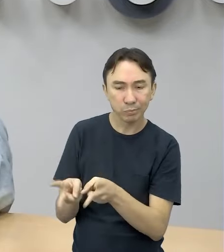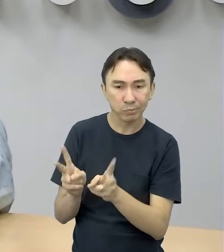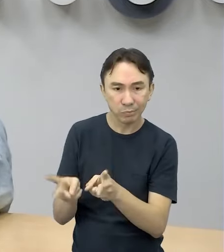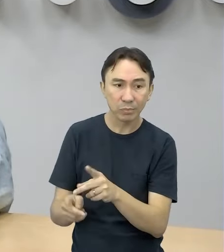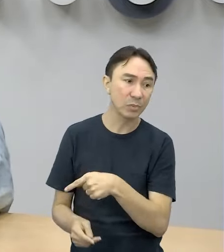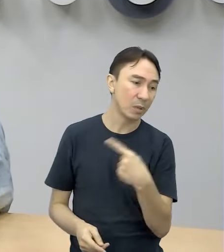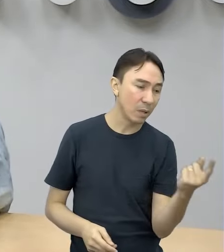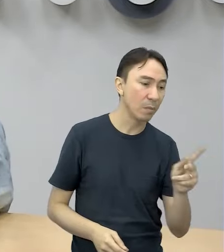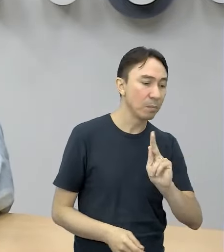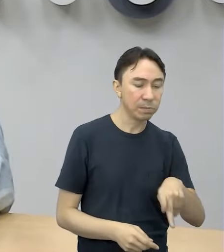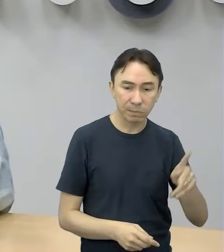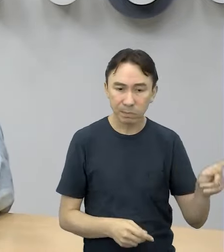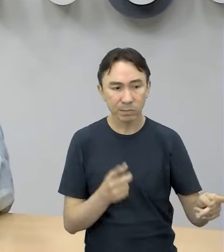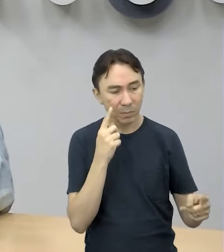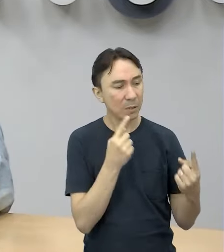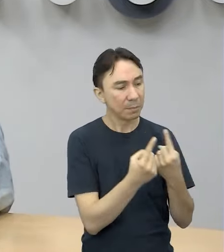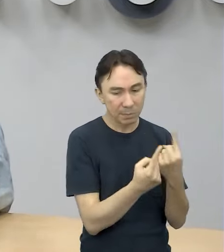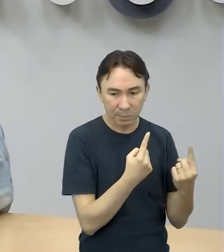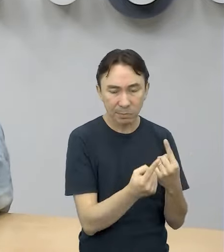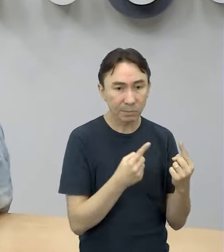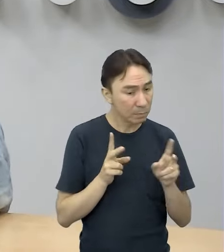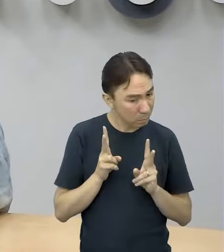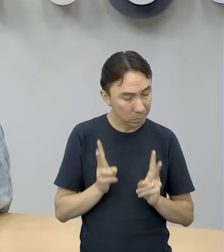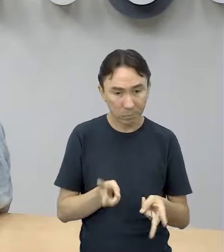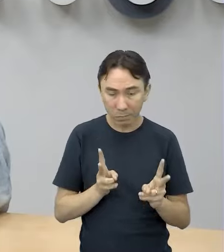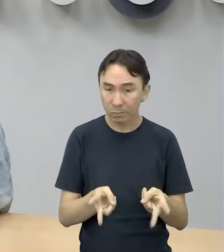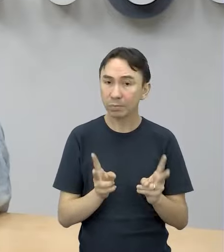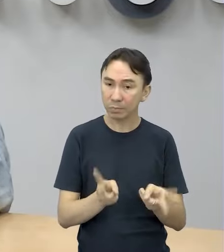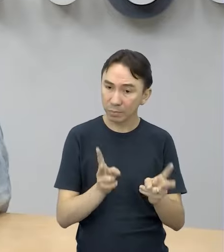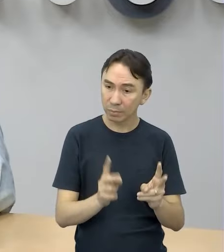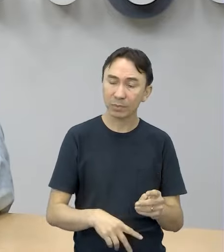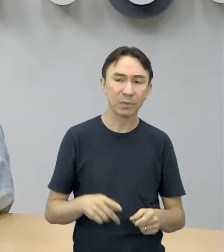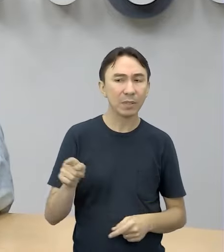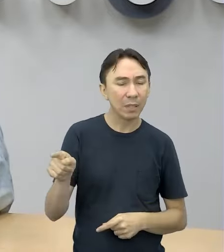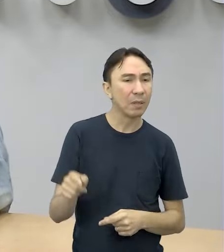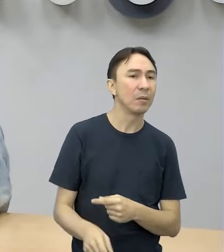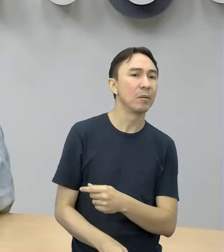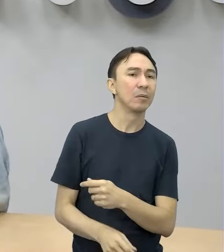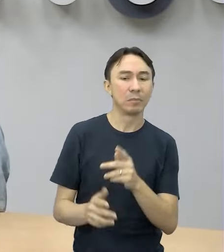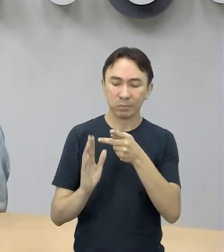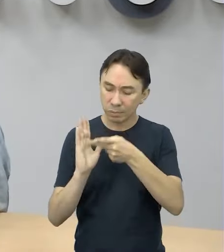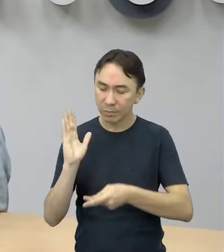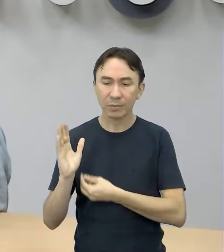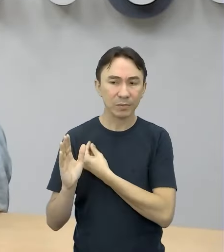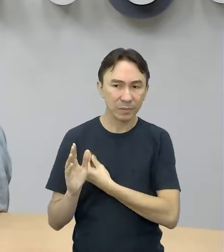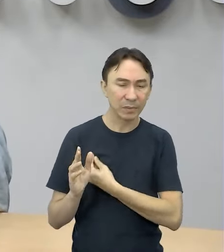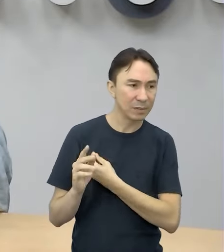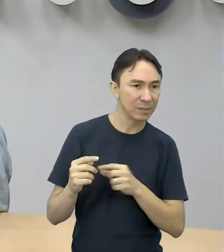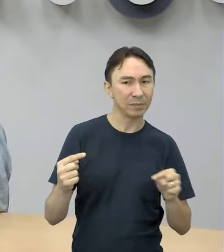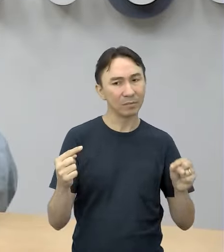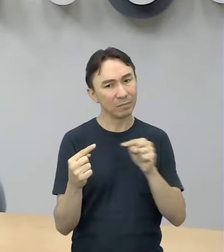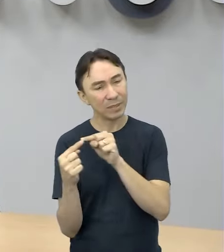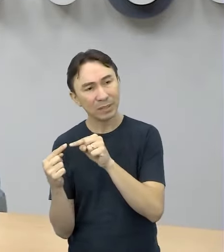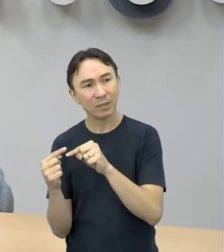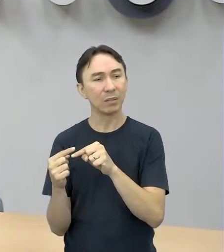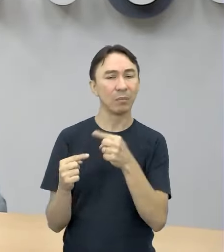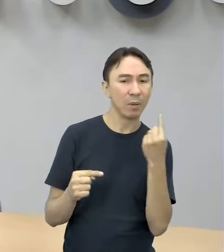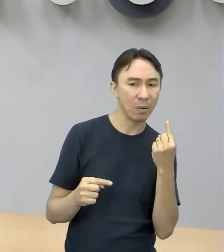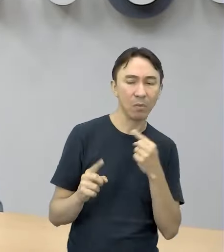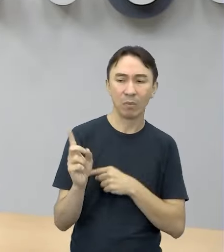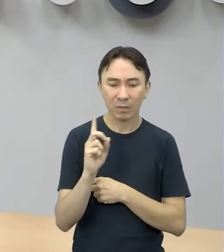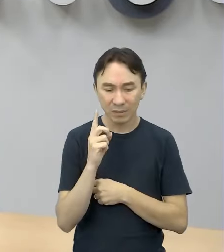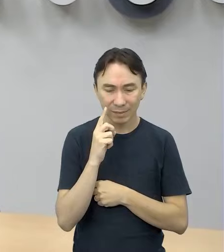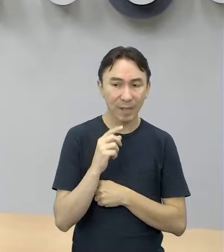não estão, né, para aqueles projetos de vida, e propor, na medida do possível, mudanças. Só lembrando que, como vocês